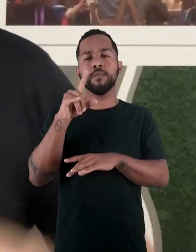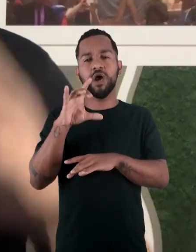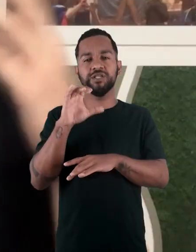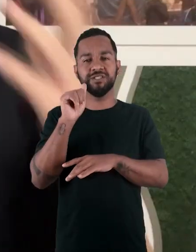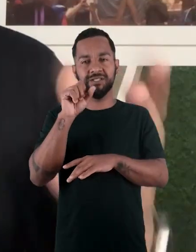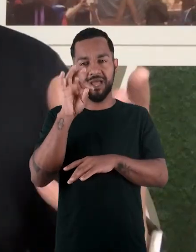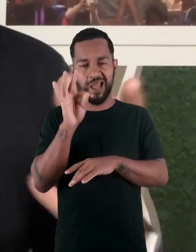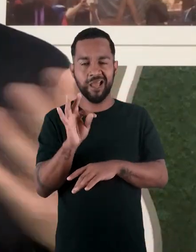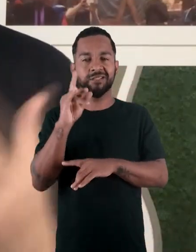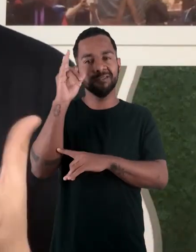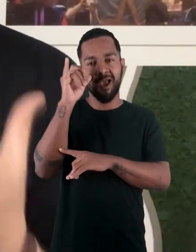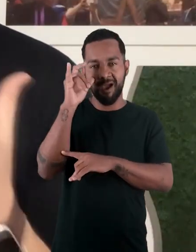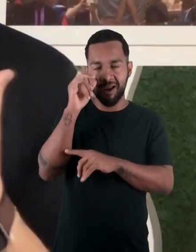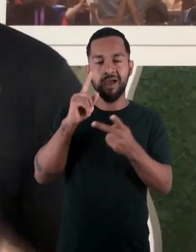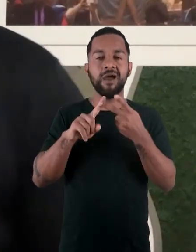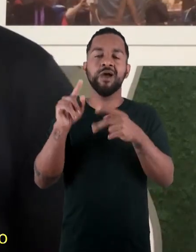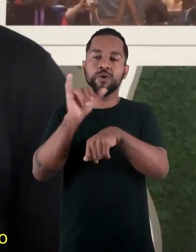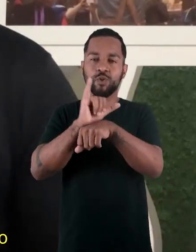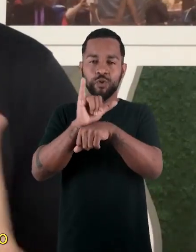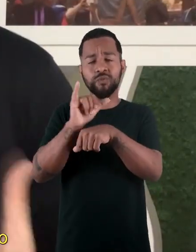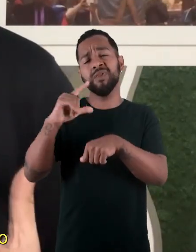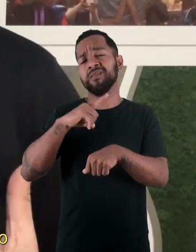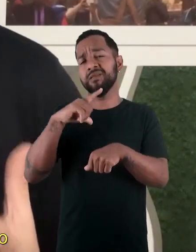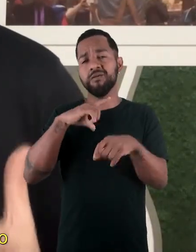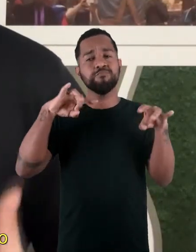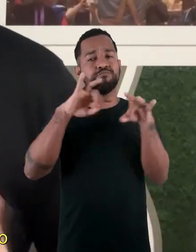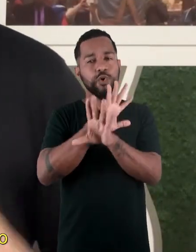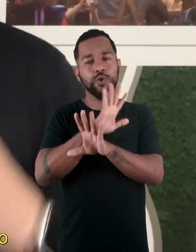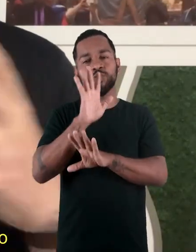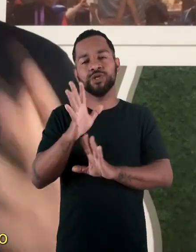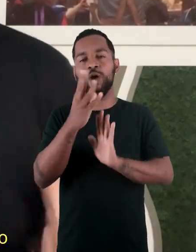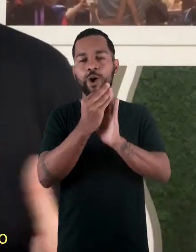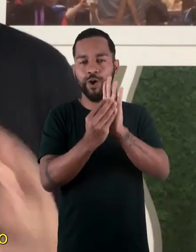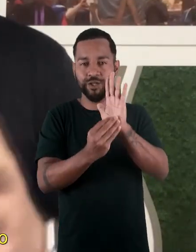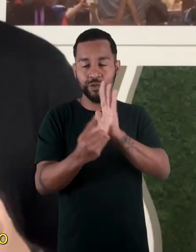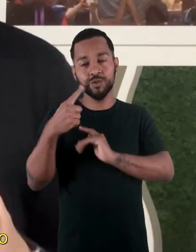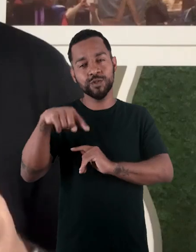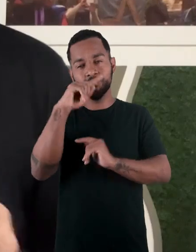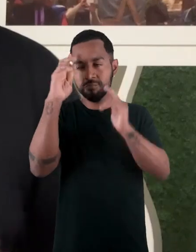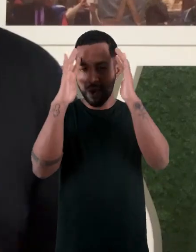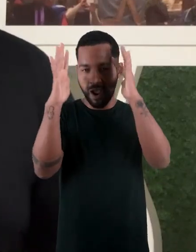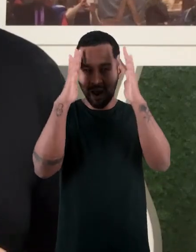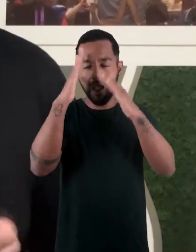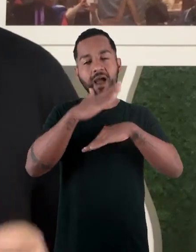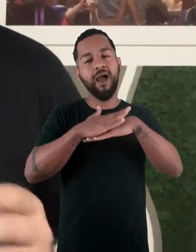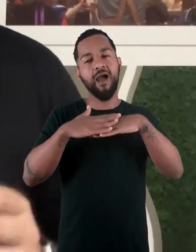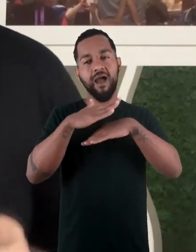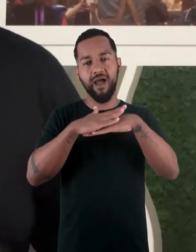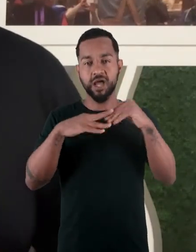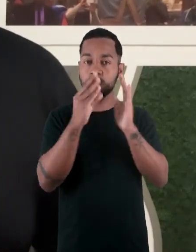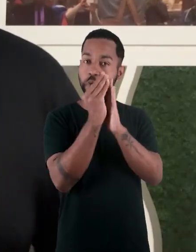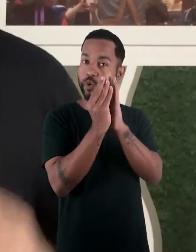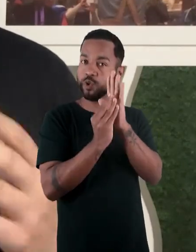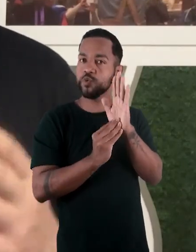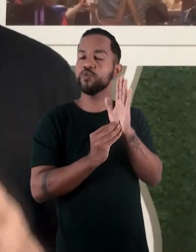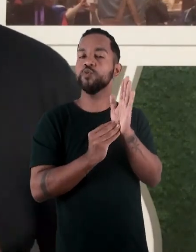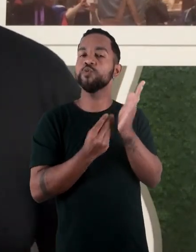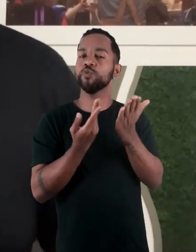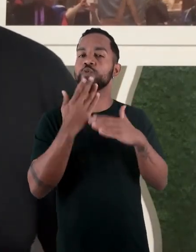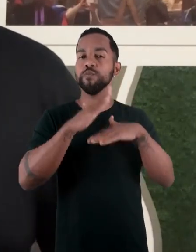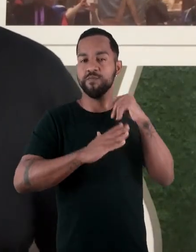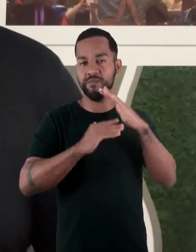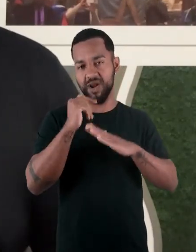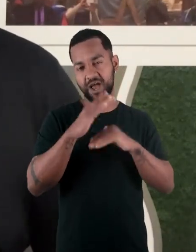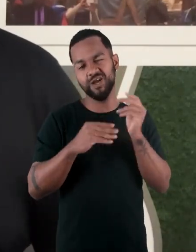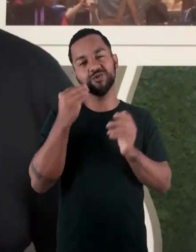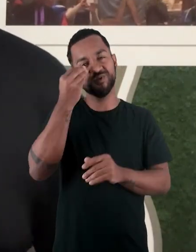no Instagram, no YouTube, então prestigie. O Via Cultural Mix é um projeto pensado com muito carinho, com muito conteúdo prático.